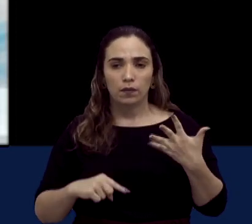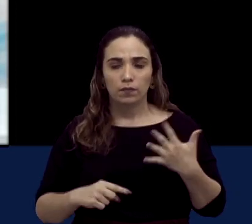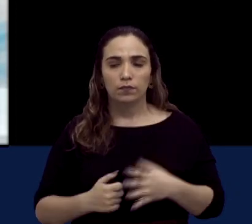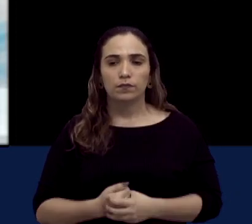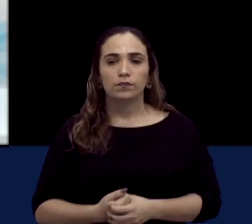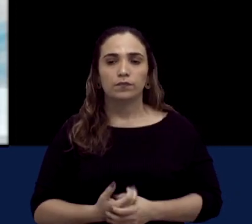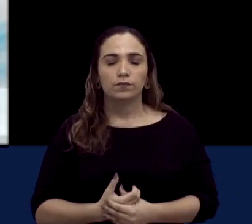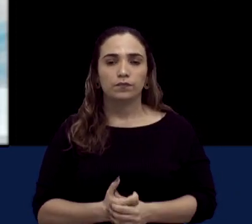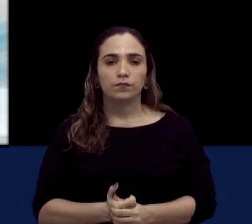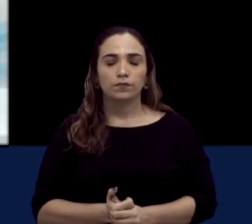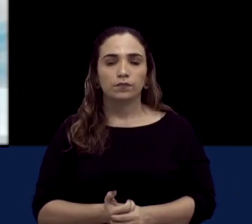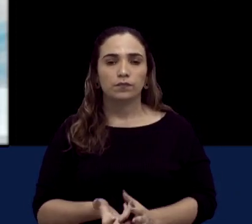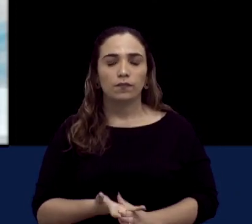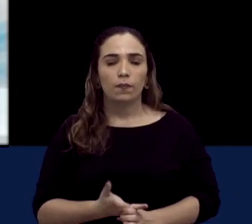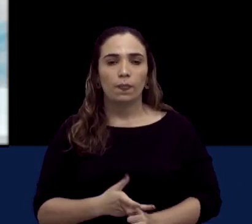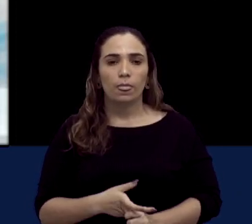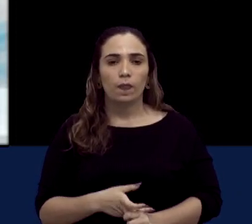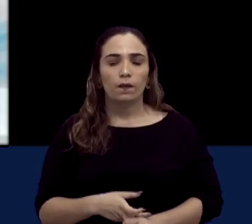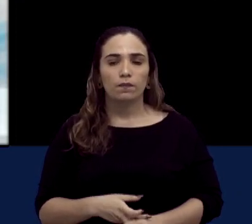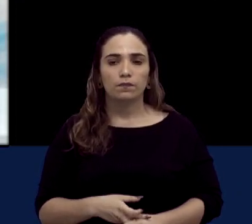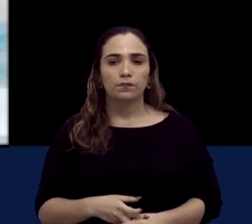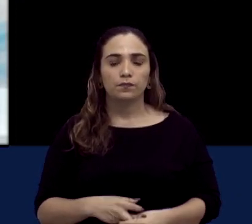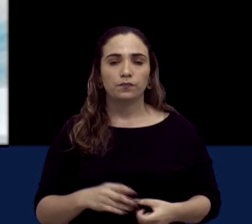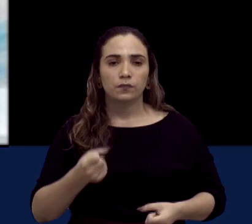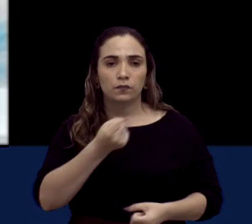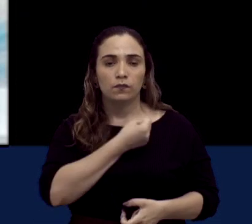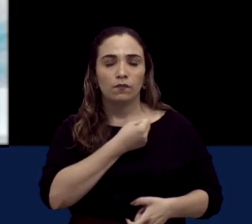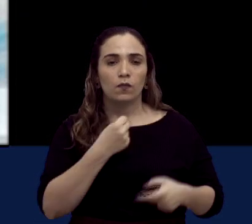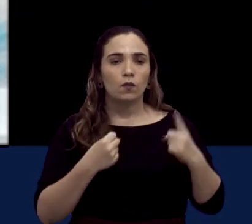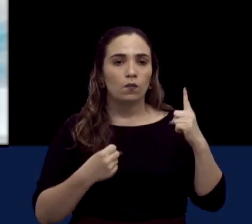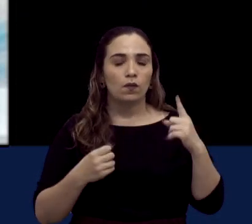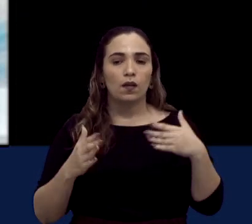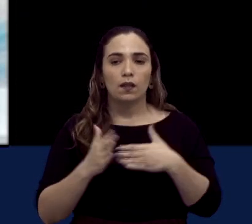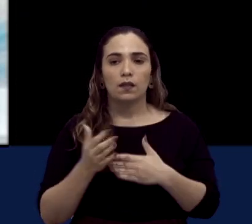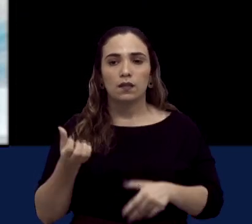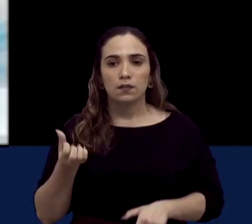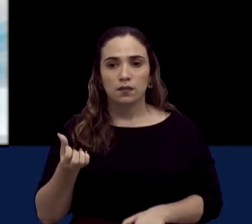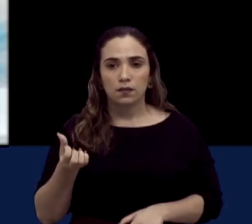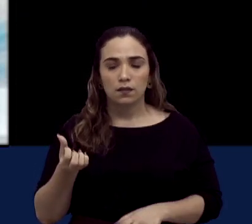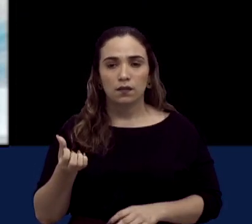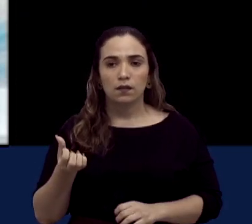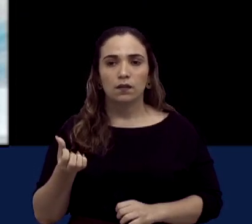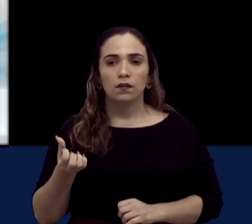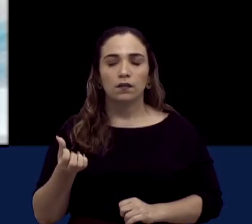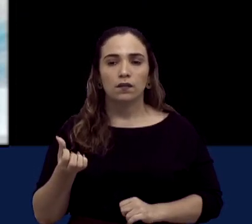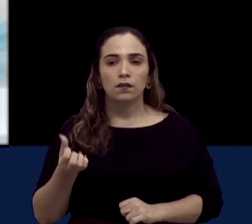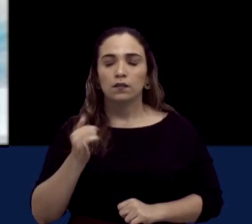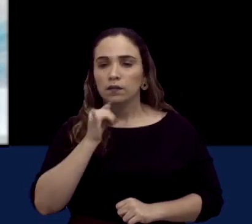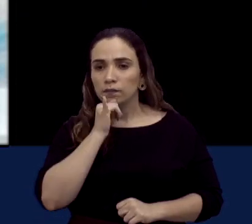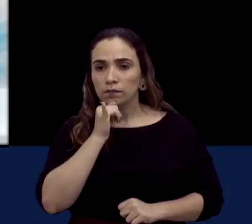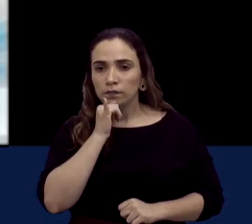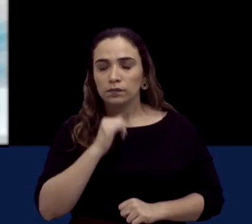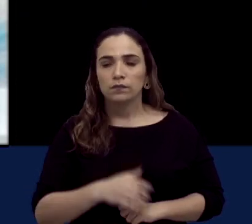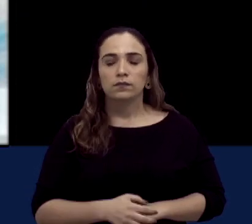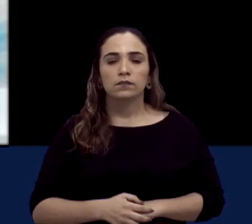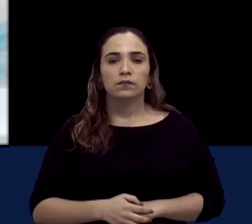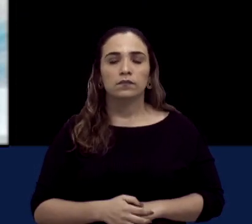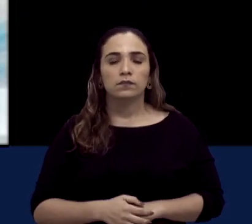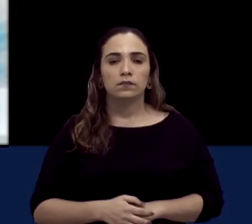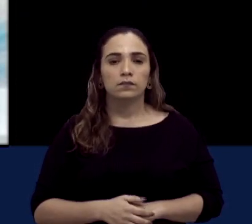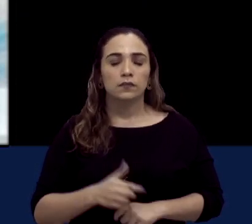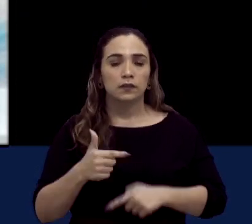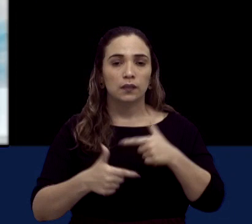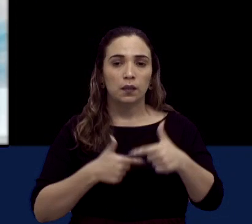uma autoavaliação, que aí você dá uma nota de 1 a 6 para você, né? Tipo, na execução do meu